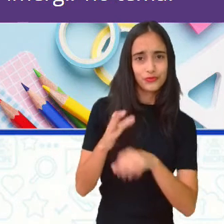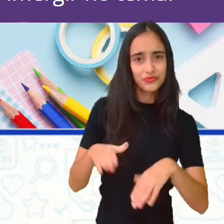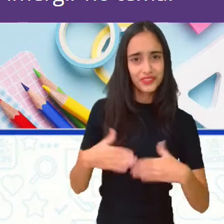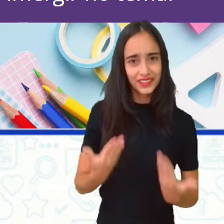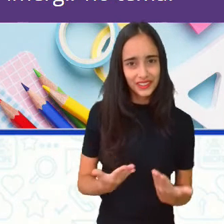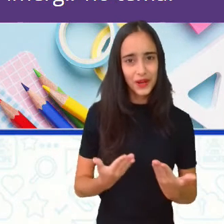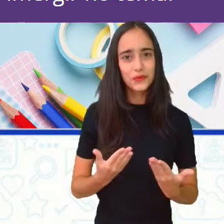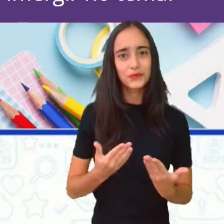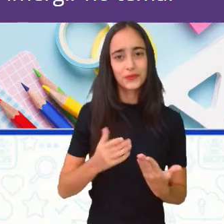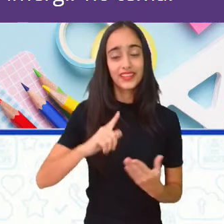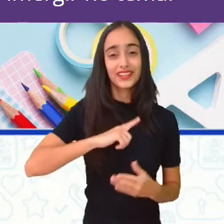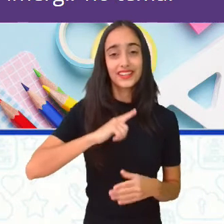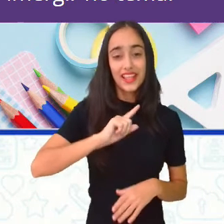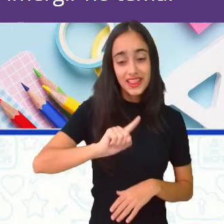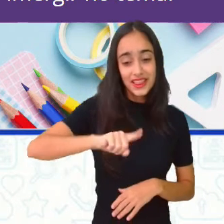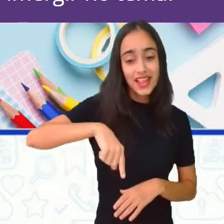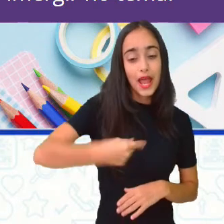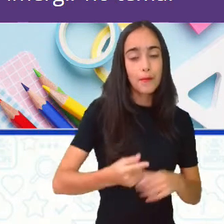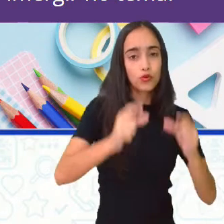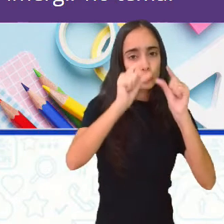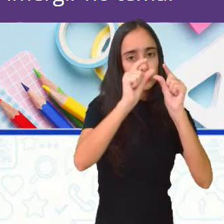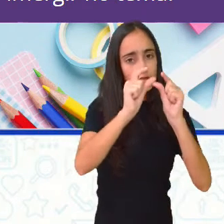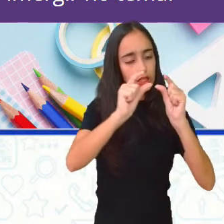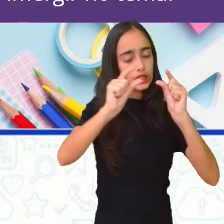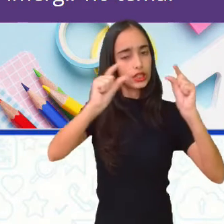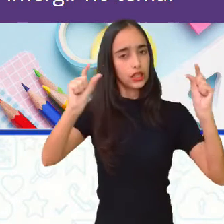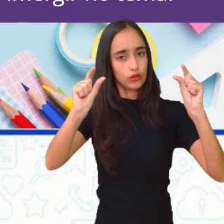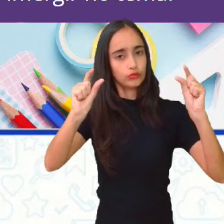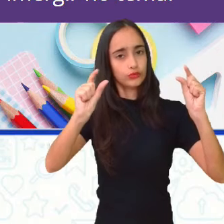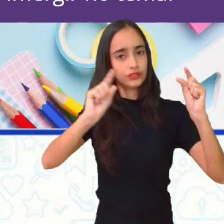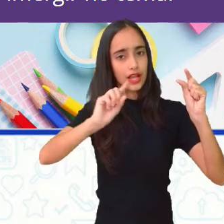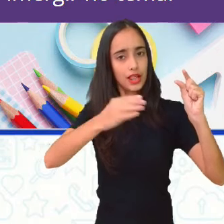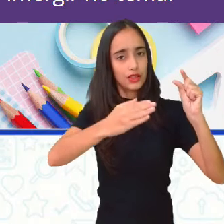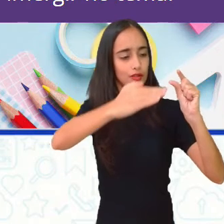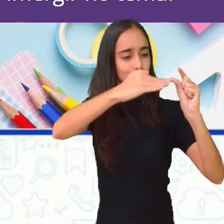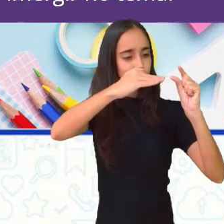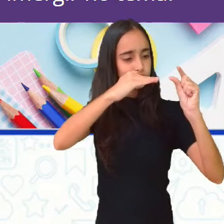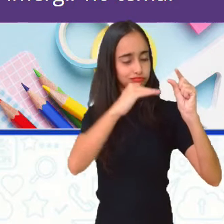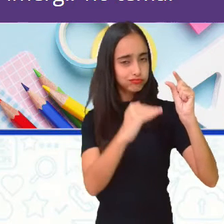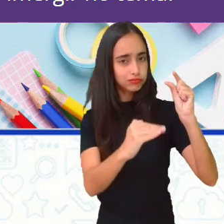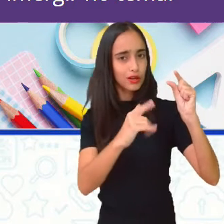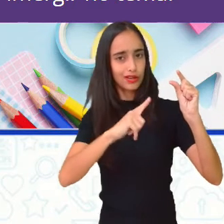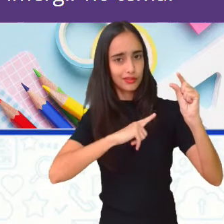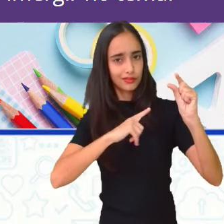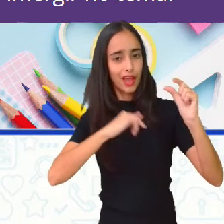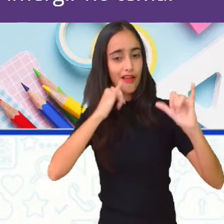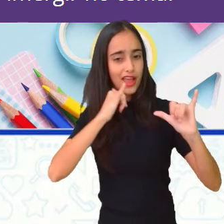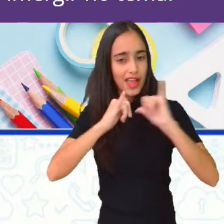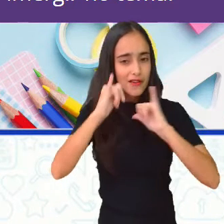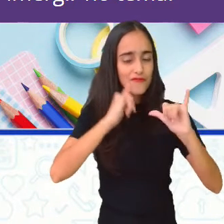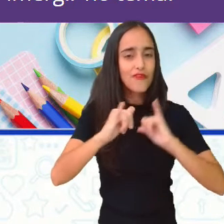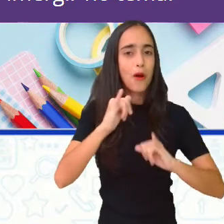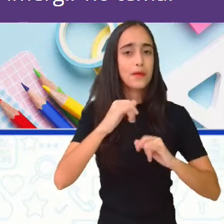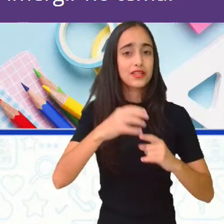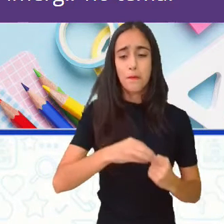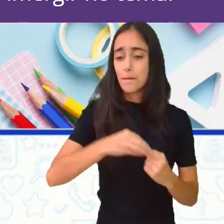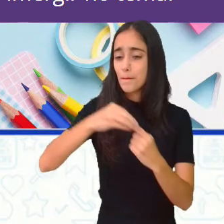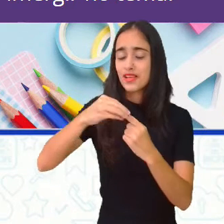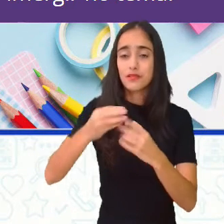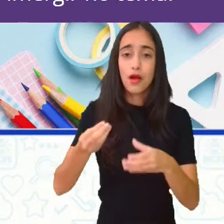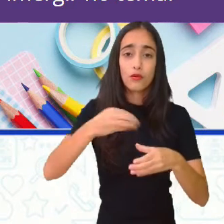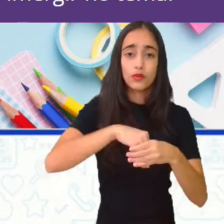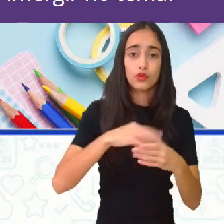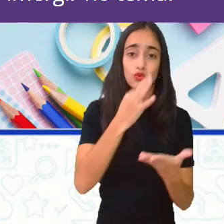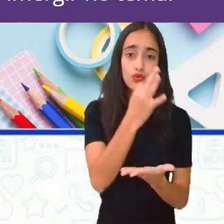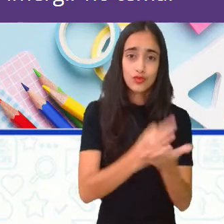após o título e aparece logo após o nome dos envolvidos, e ele fornece as principais informações do texto e também convida o